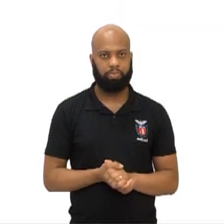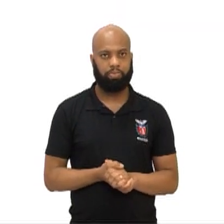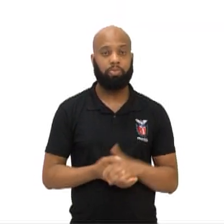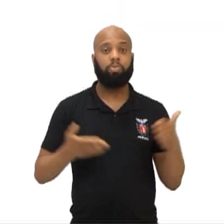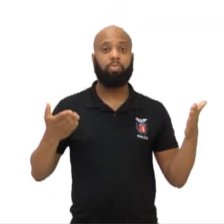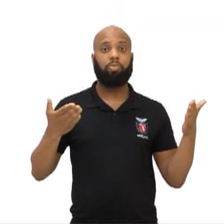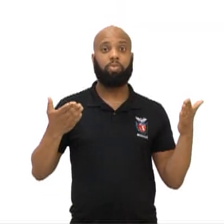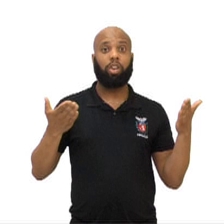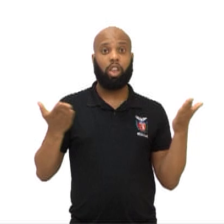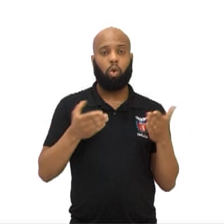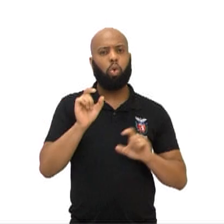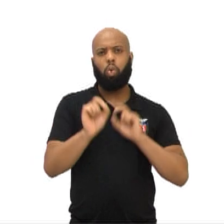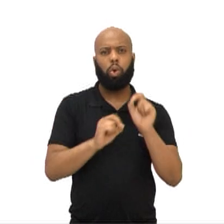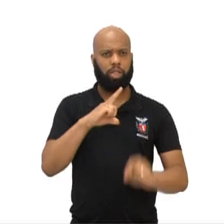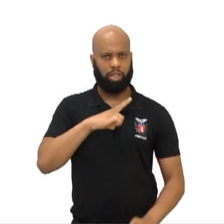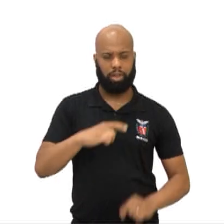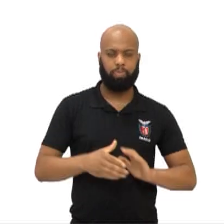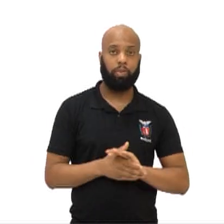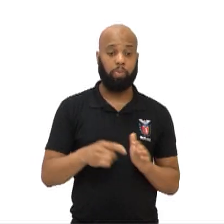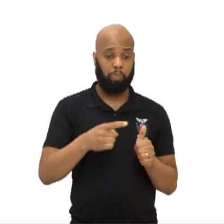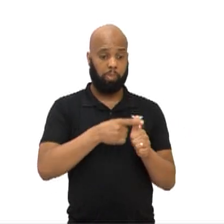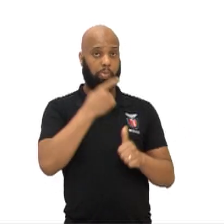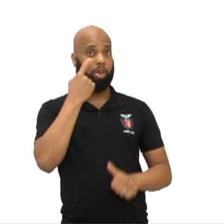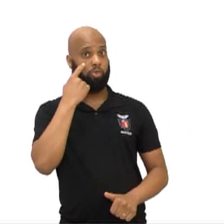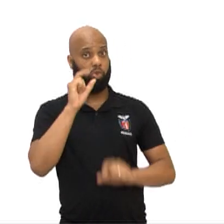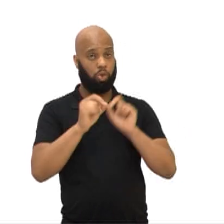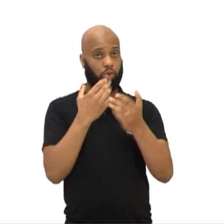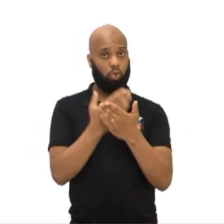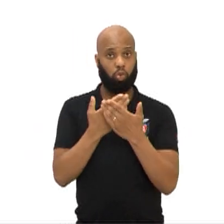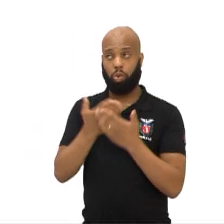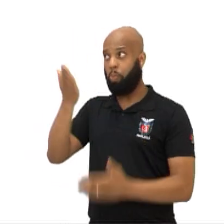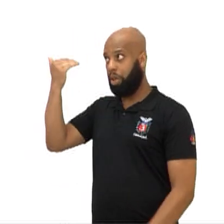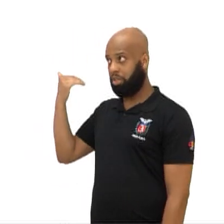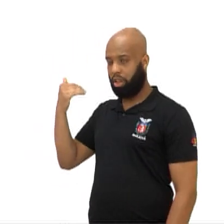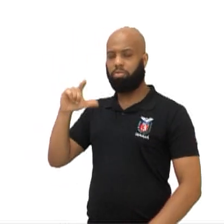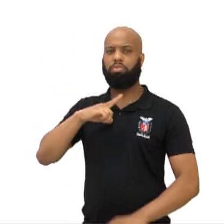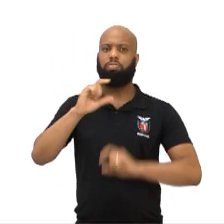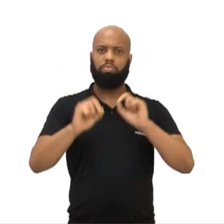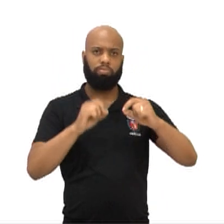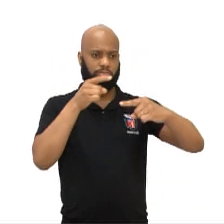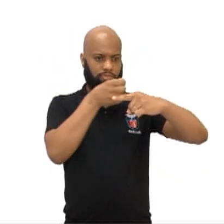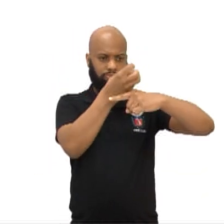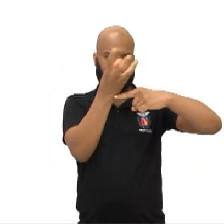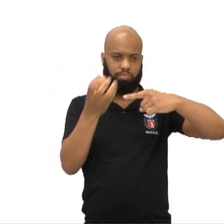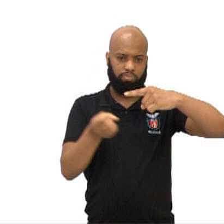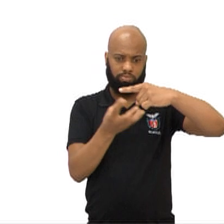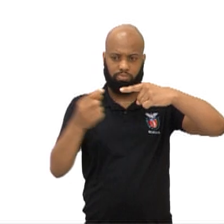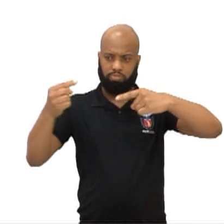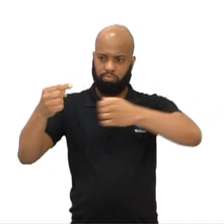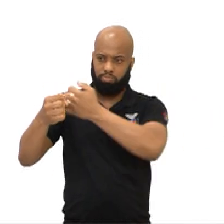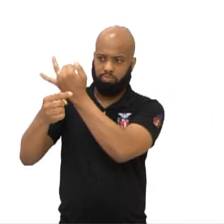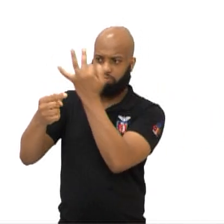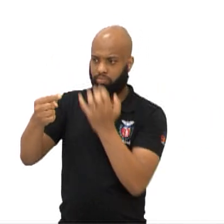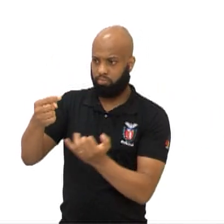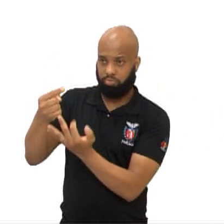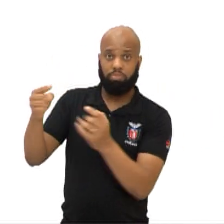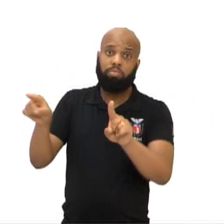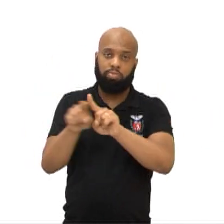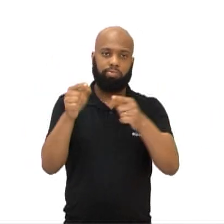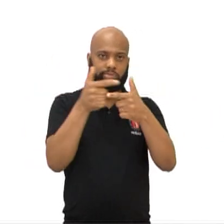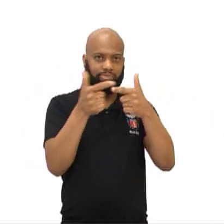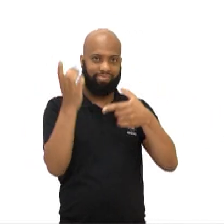Então, na aula anterior, a gente estudou segmentos proporcionais, razão e proporção. Nesta